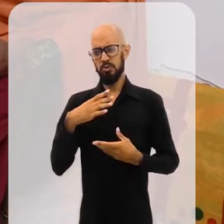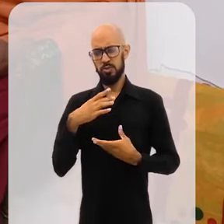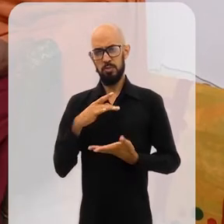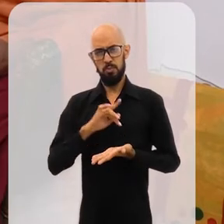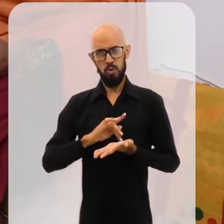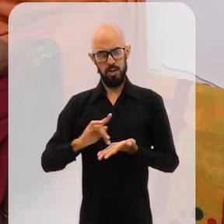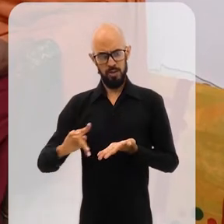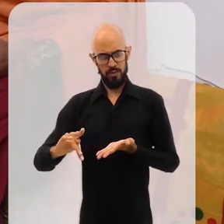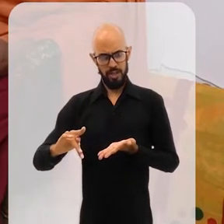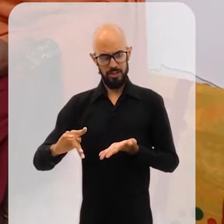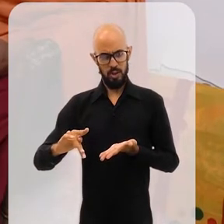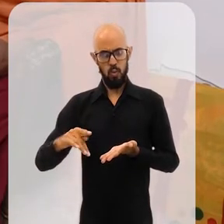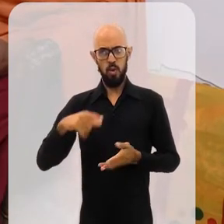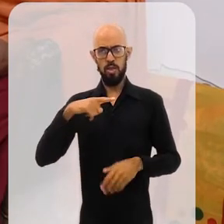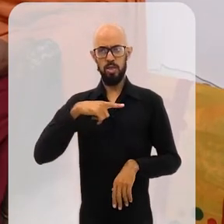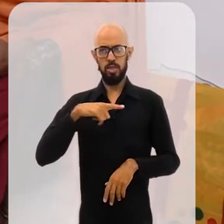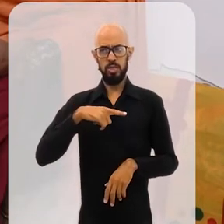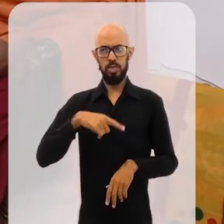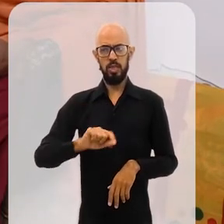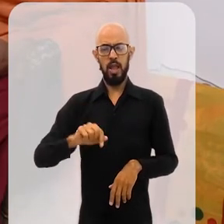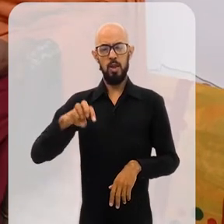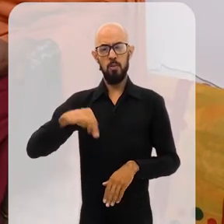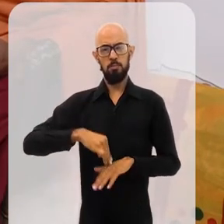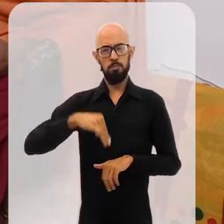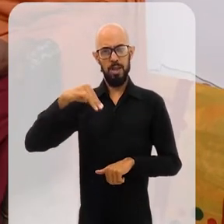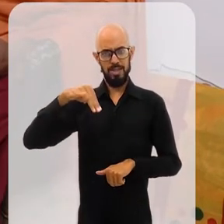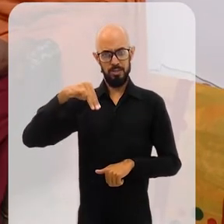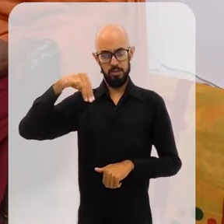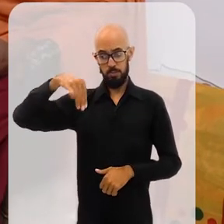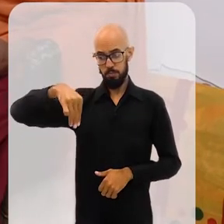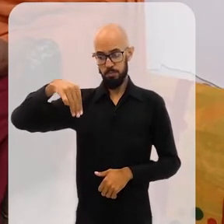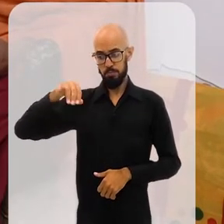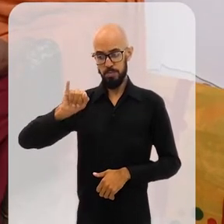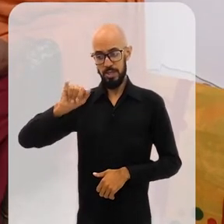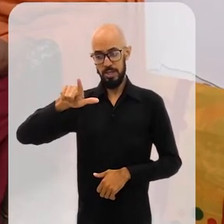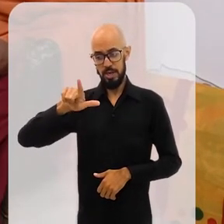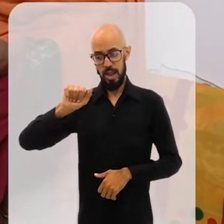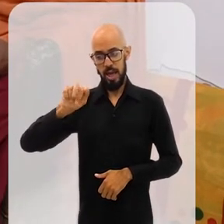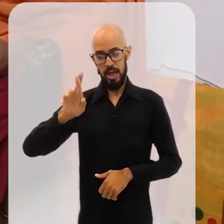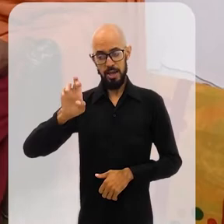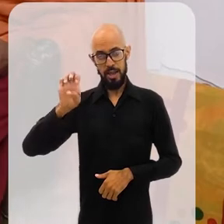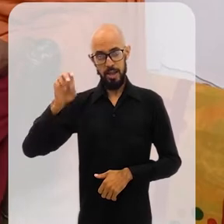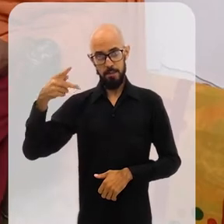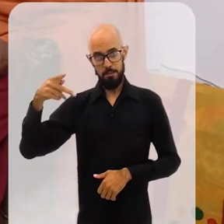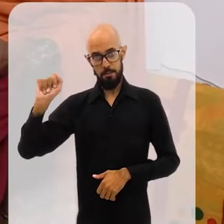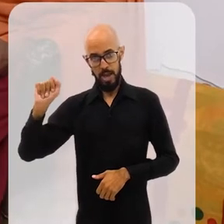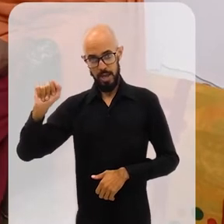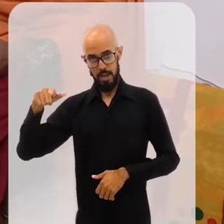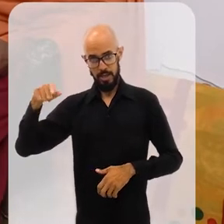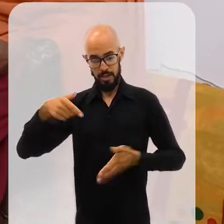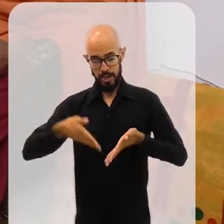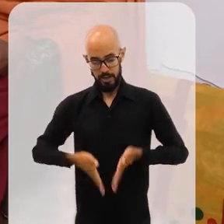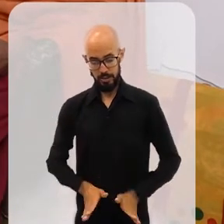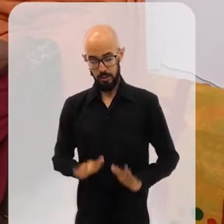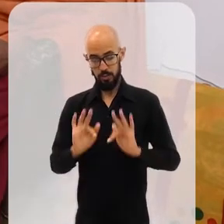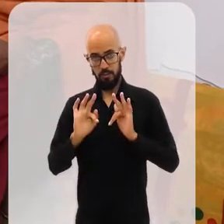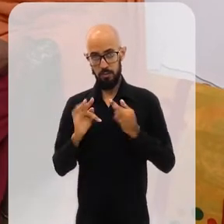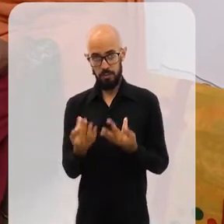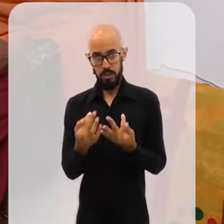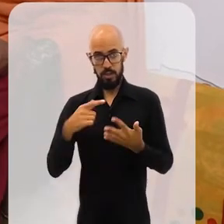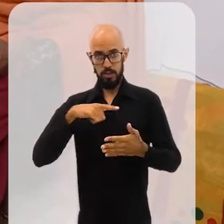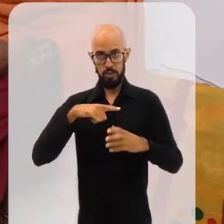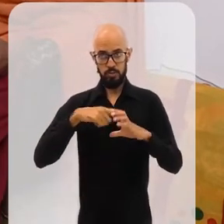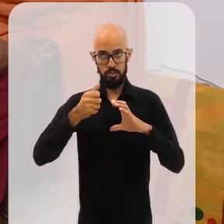purificação, existe um mestre tibetano chamado Milarepa. Esse Milarepa, ele nasceu numa família que